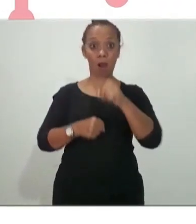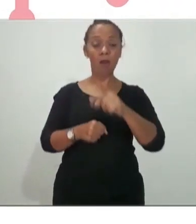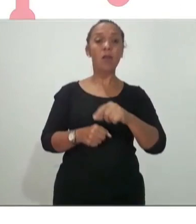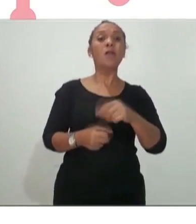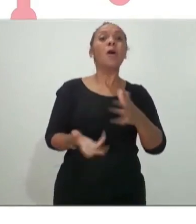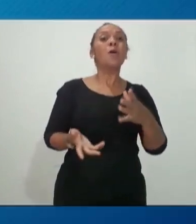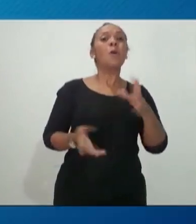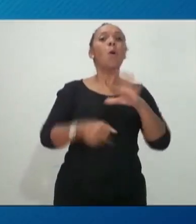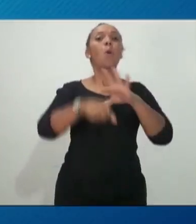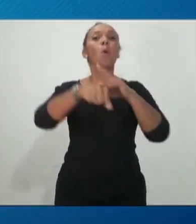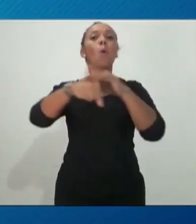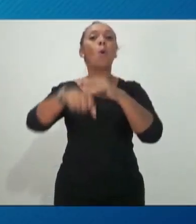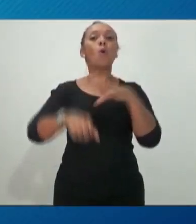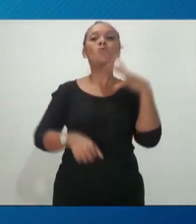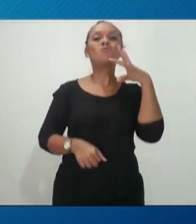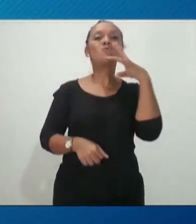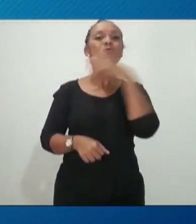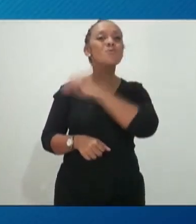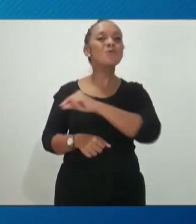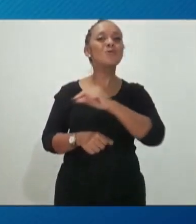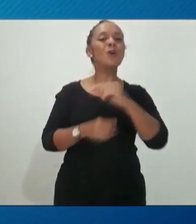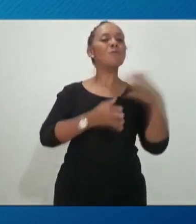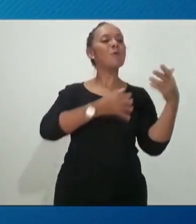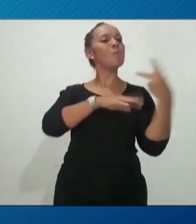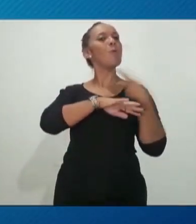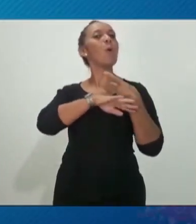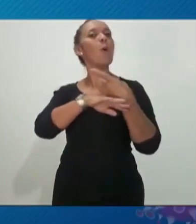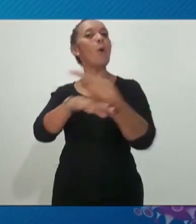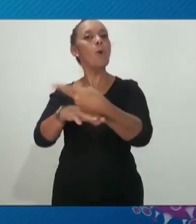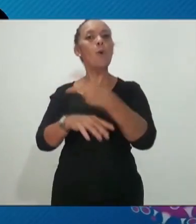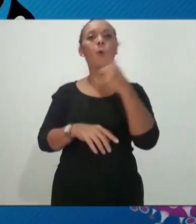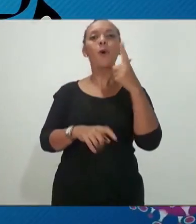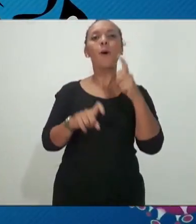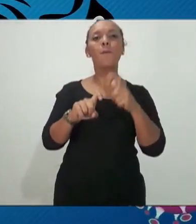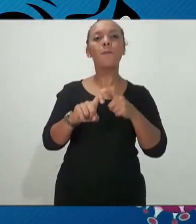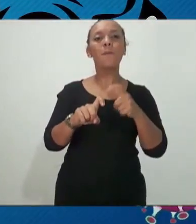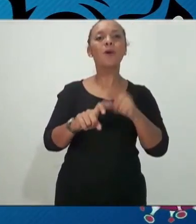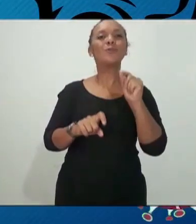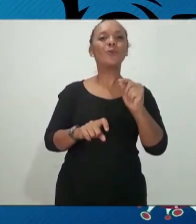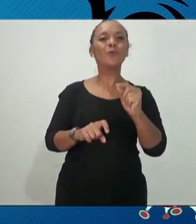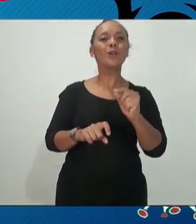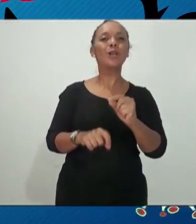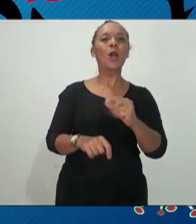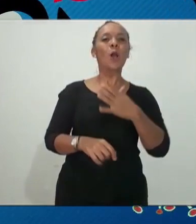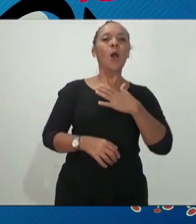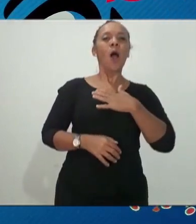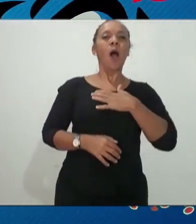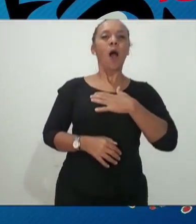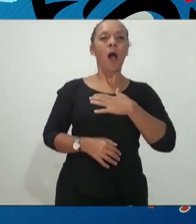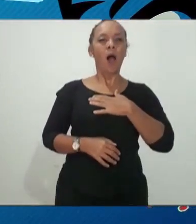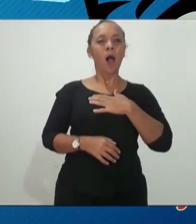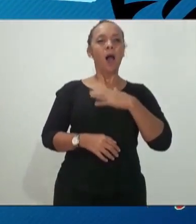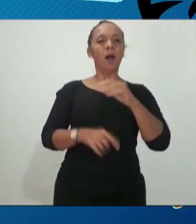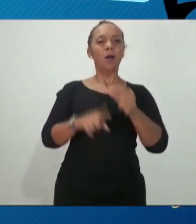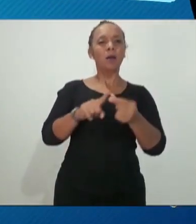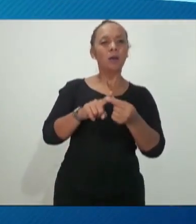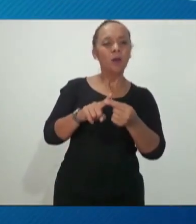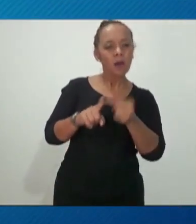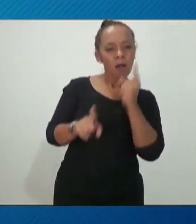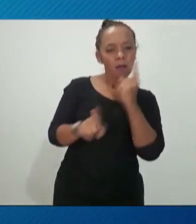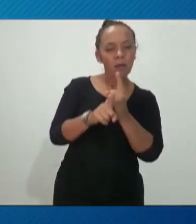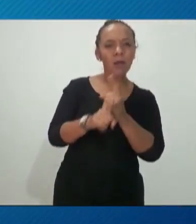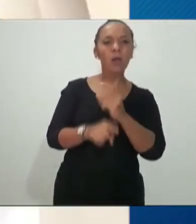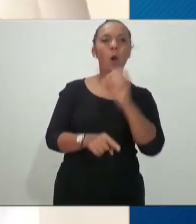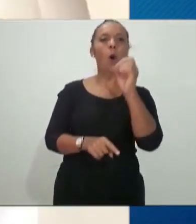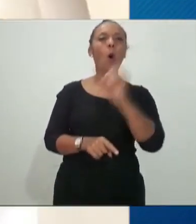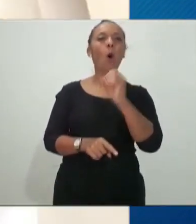percebem a falta de ar e acabam procurando atendimento médico quando já estão com a taxa de oxigenação baixa em um estágio avançado